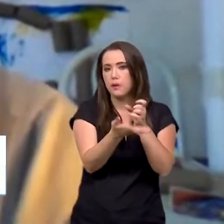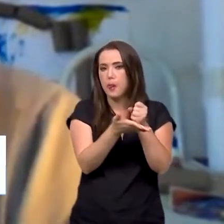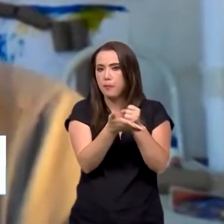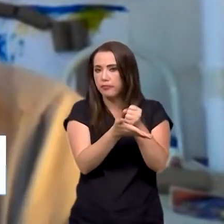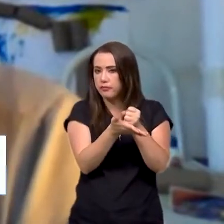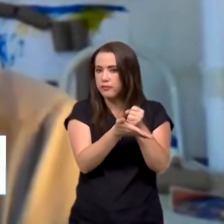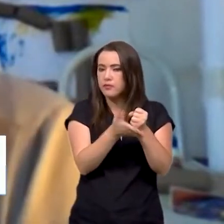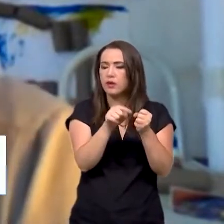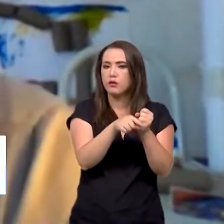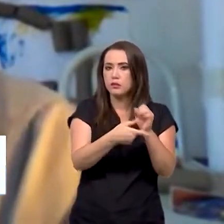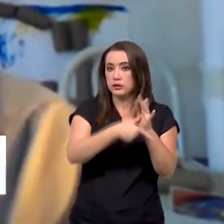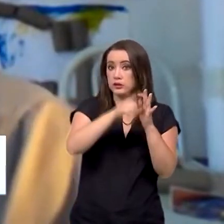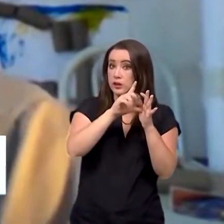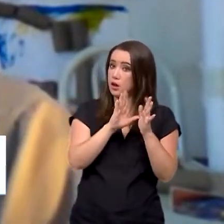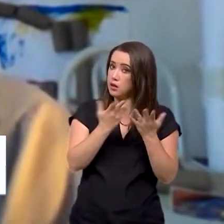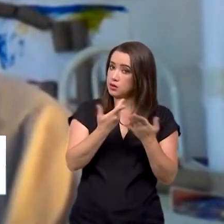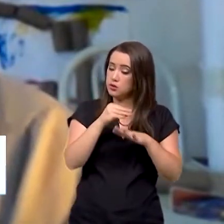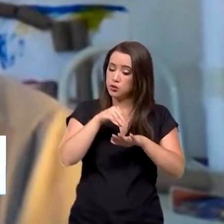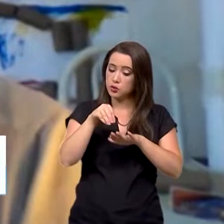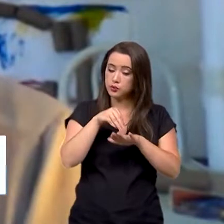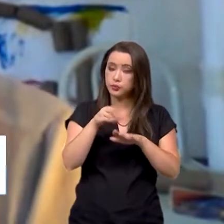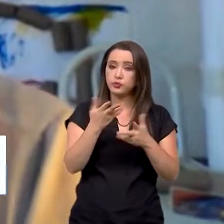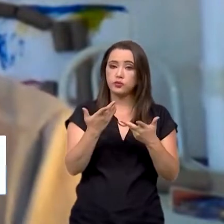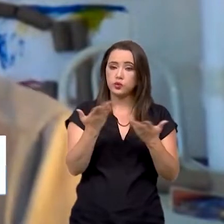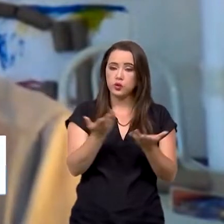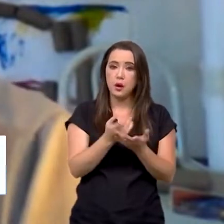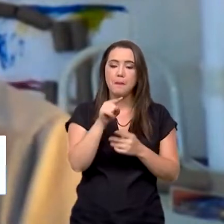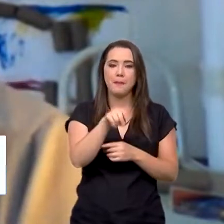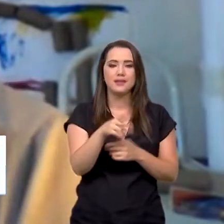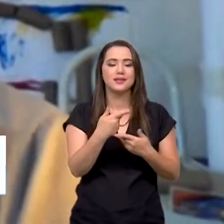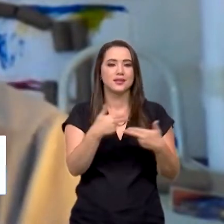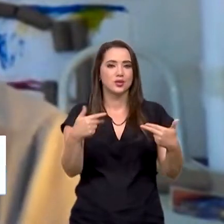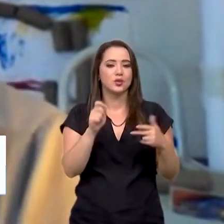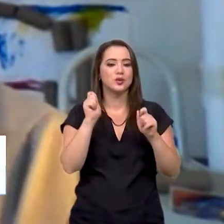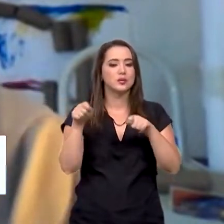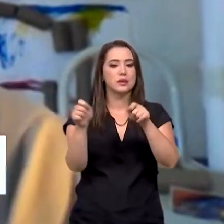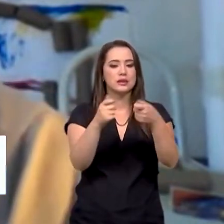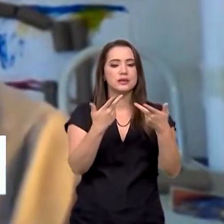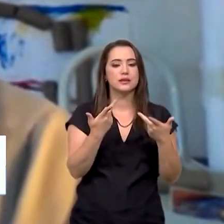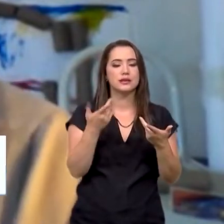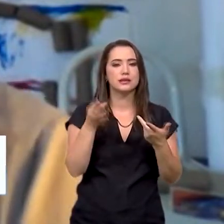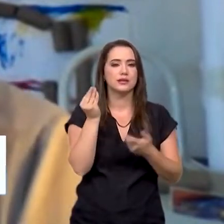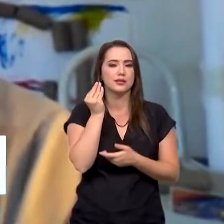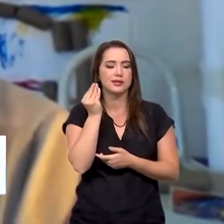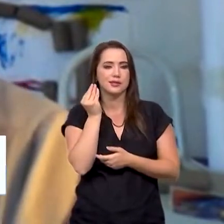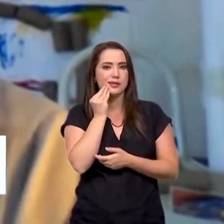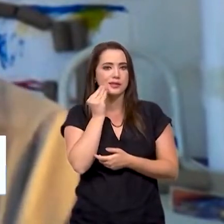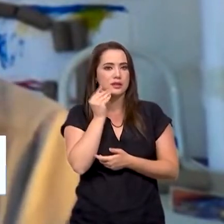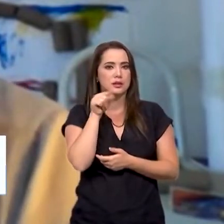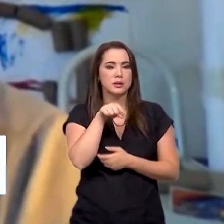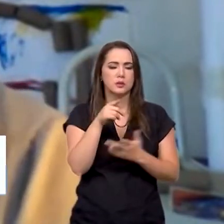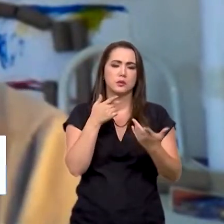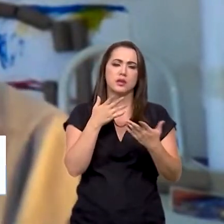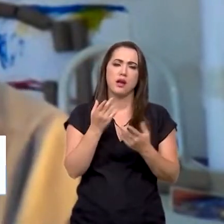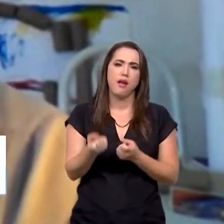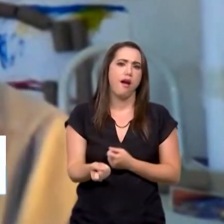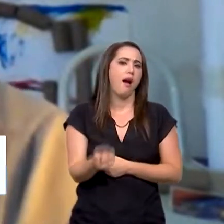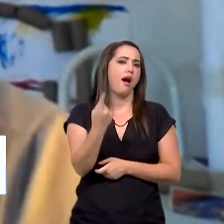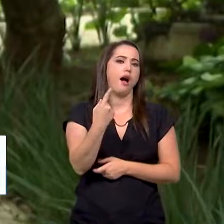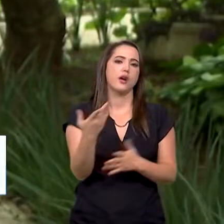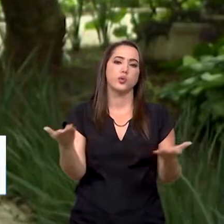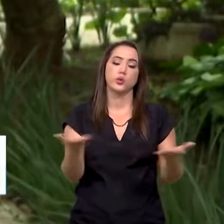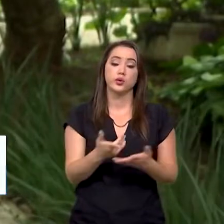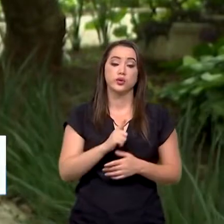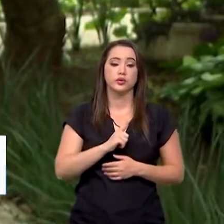fases pré-clínicas e clínicas, mas esses produtos eles ainda são relativamente raros no